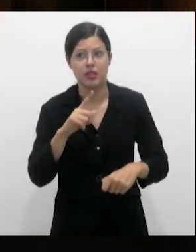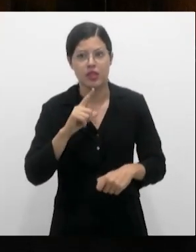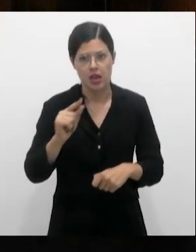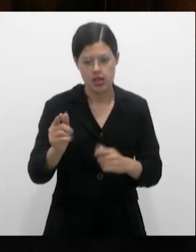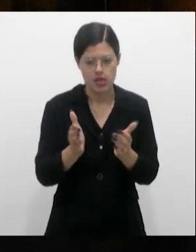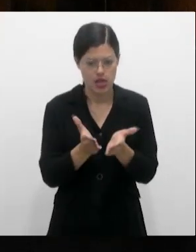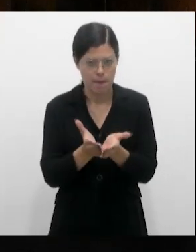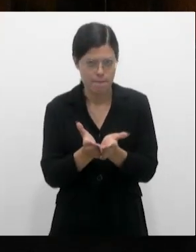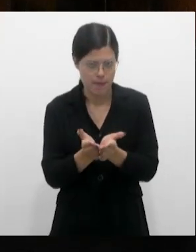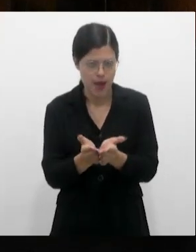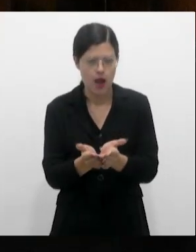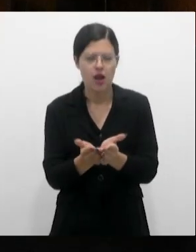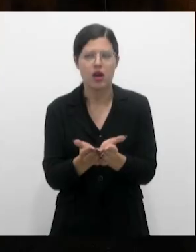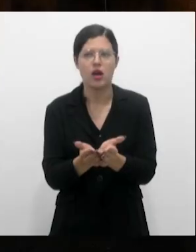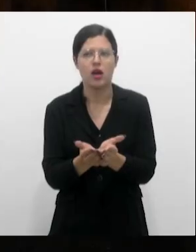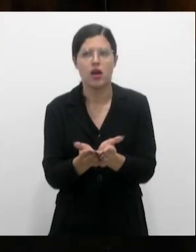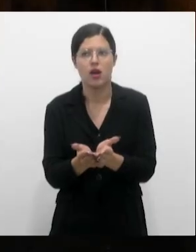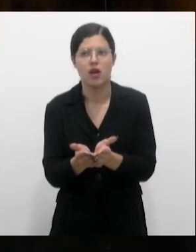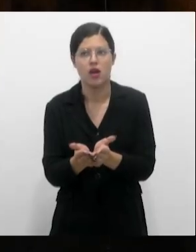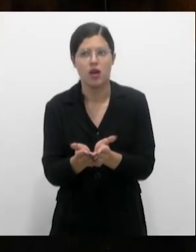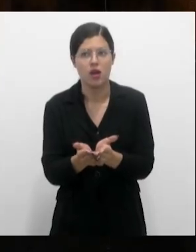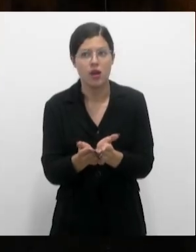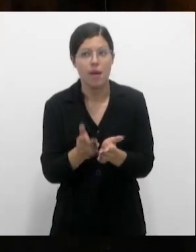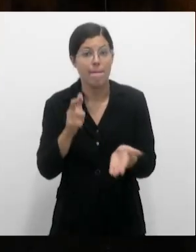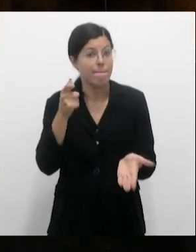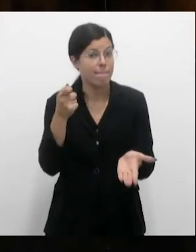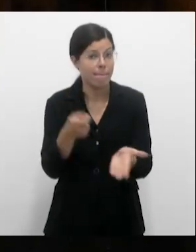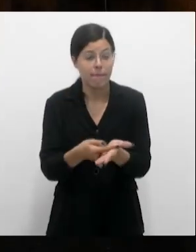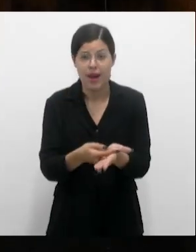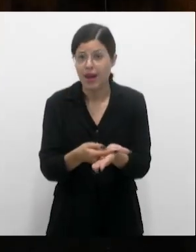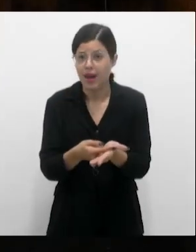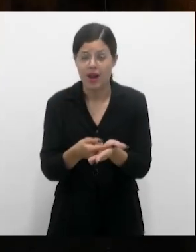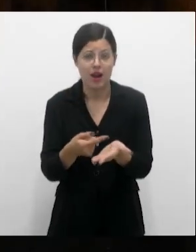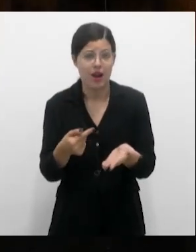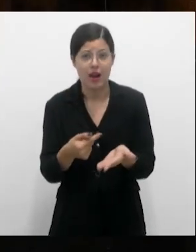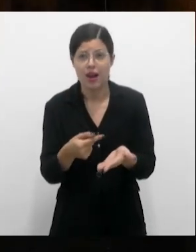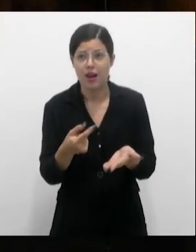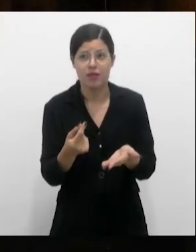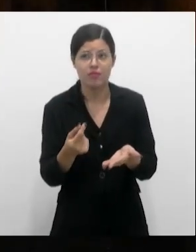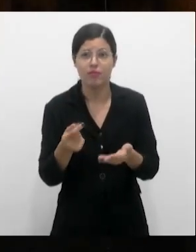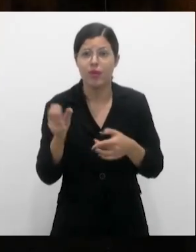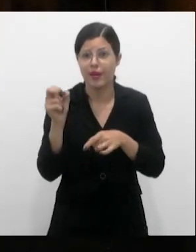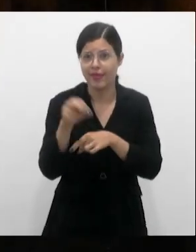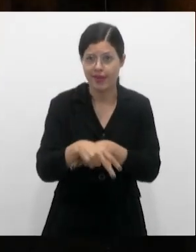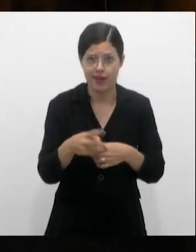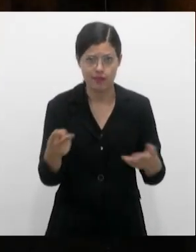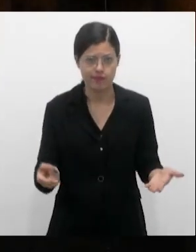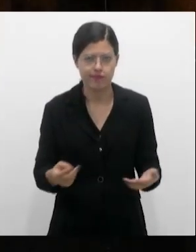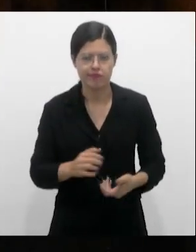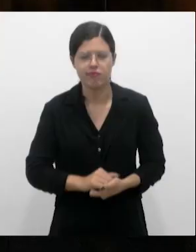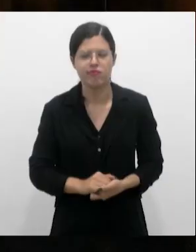ali, da estação, pagar uma nova passagem e entrar. Isso é um absurdo.